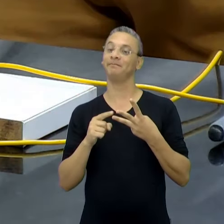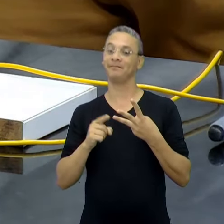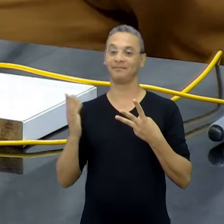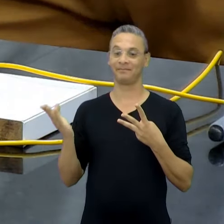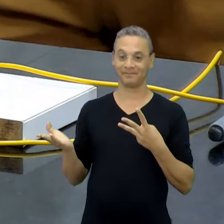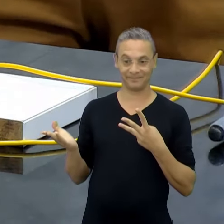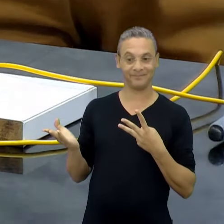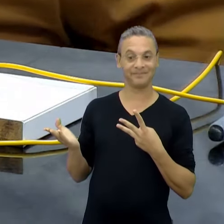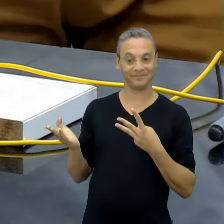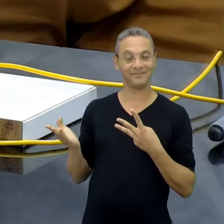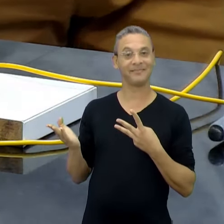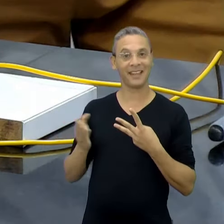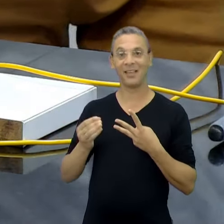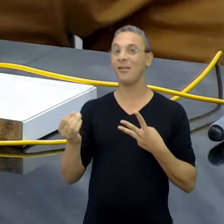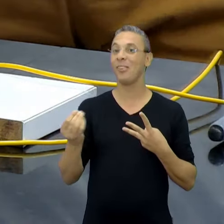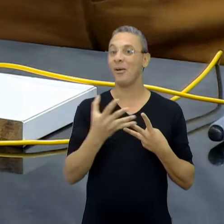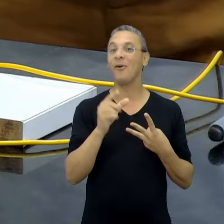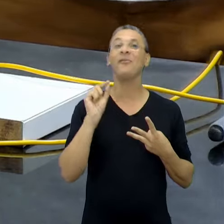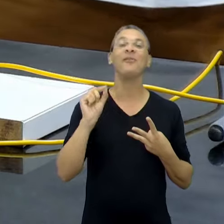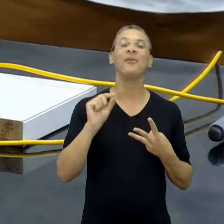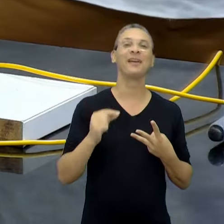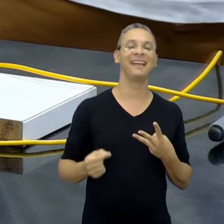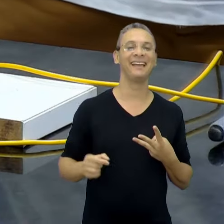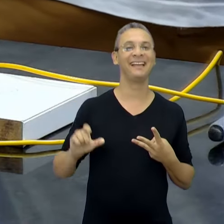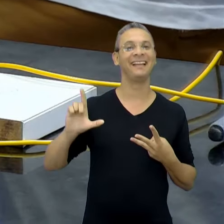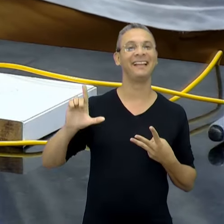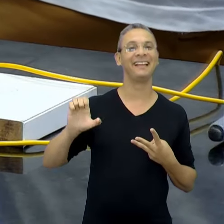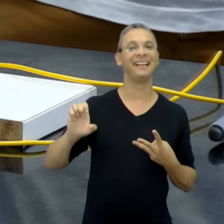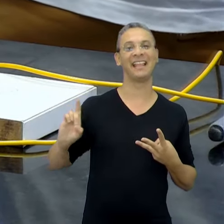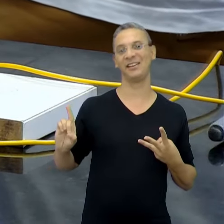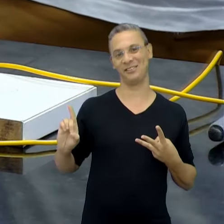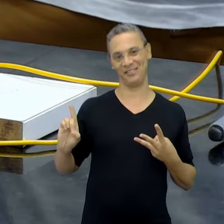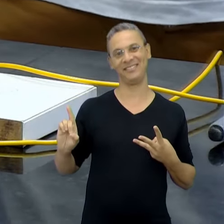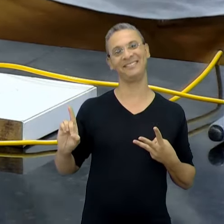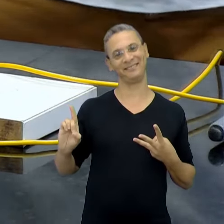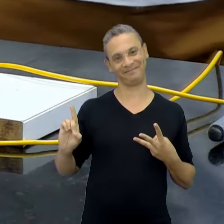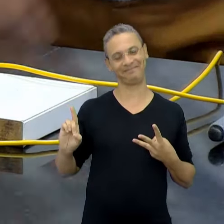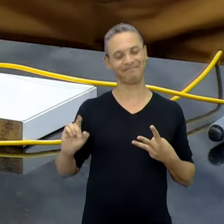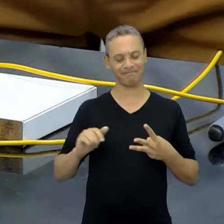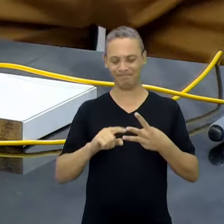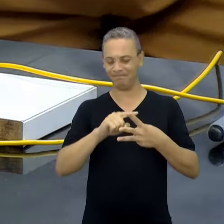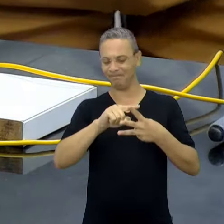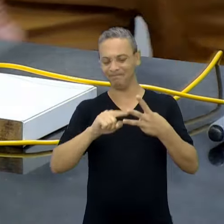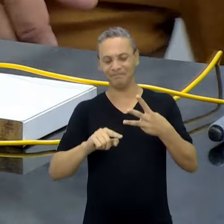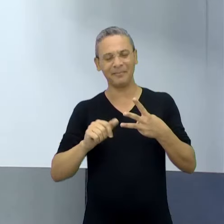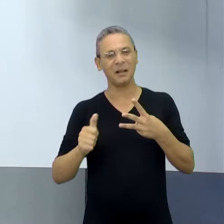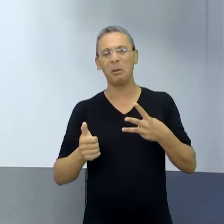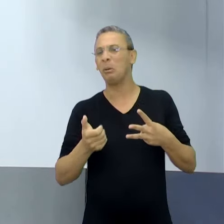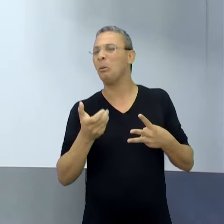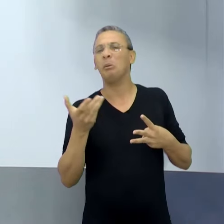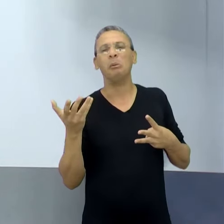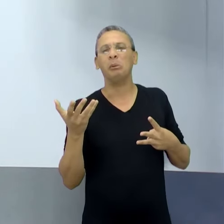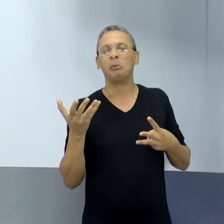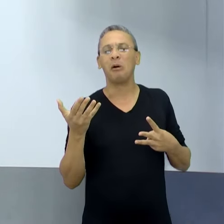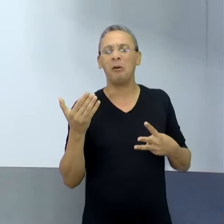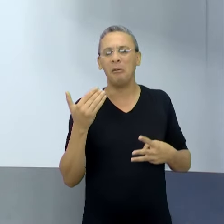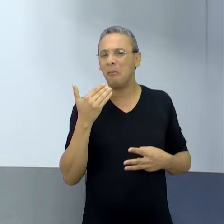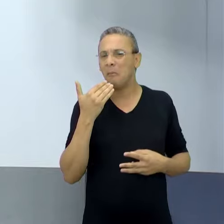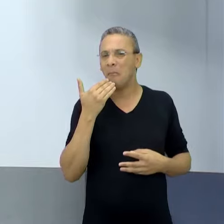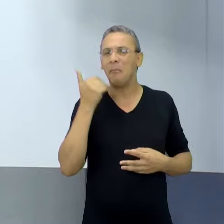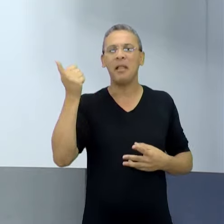tem aqui a novidade da lâmpada de LED. Qual delas será que tem